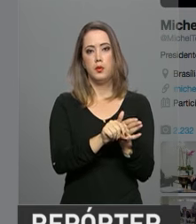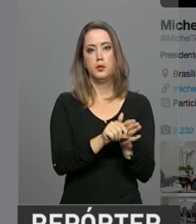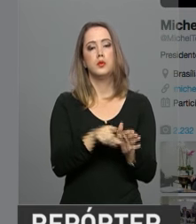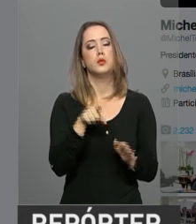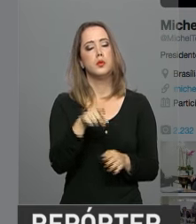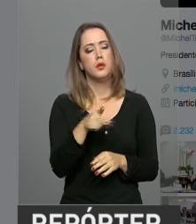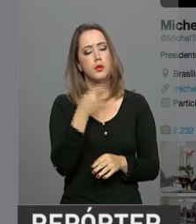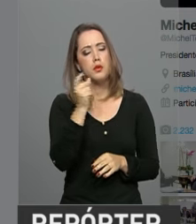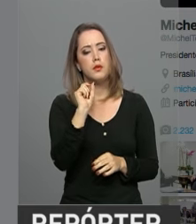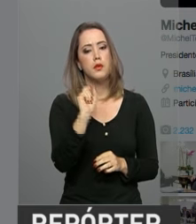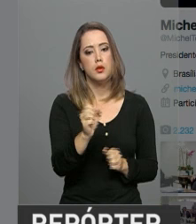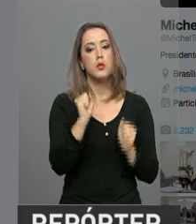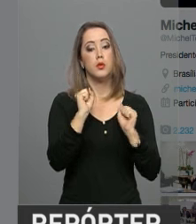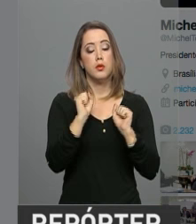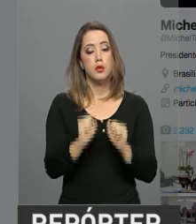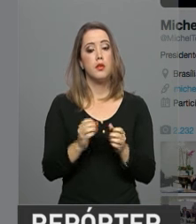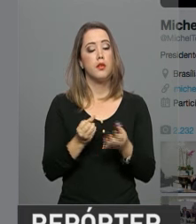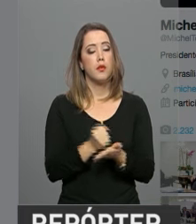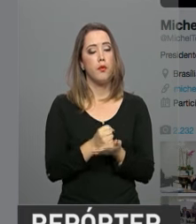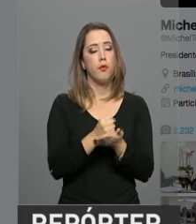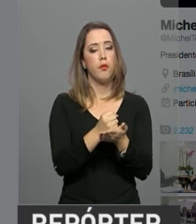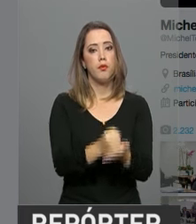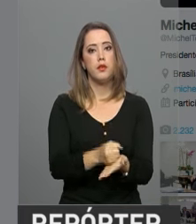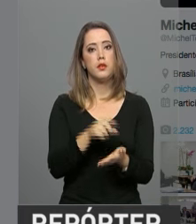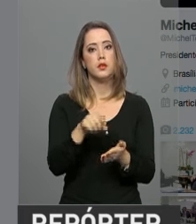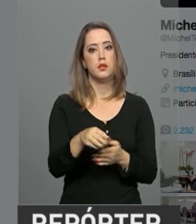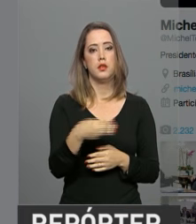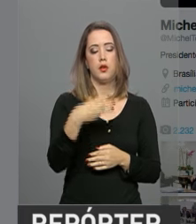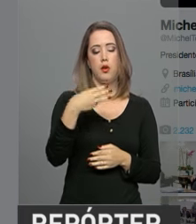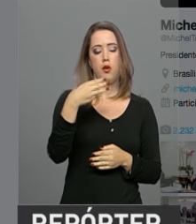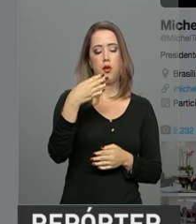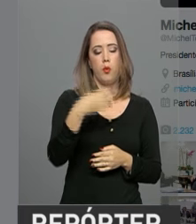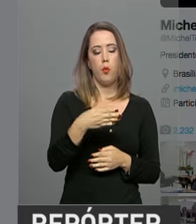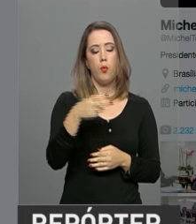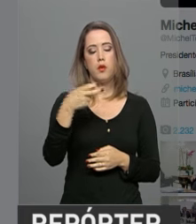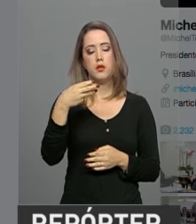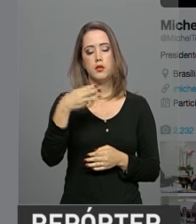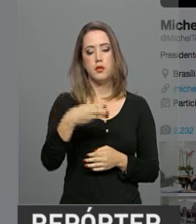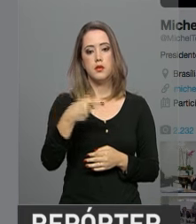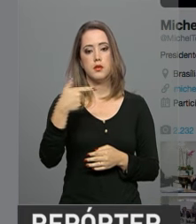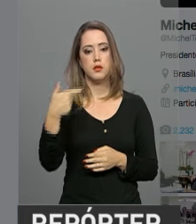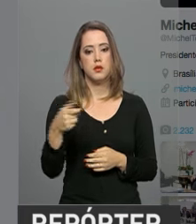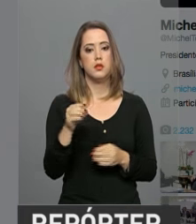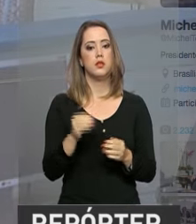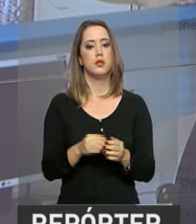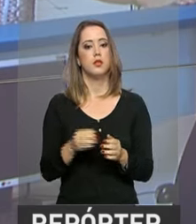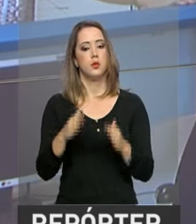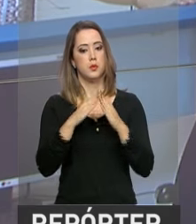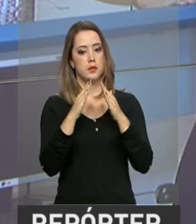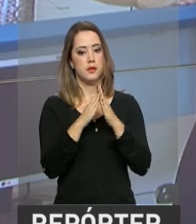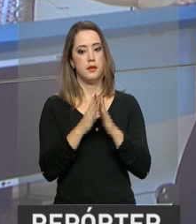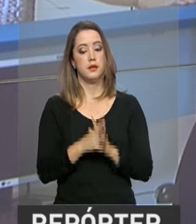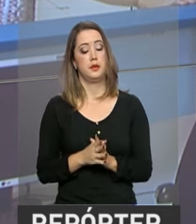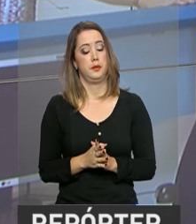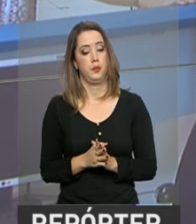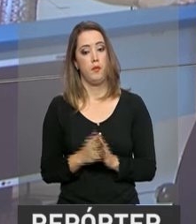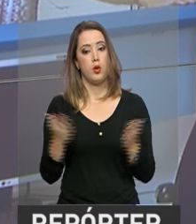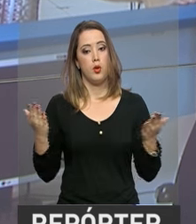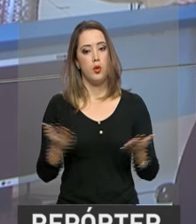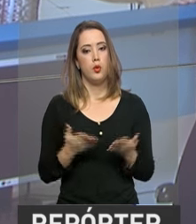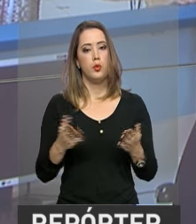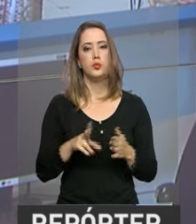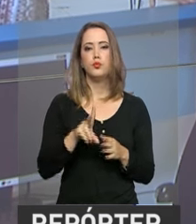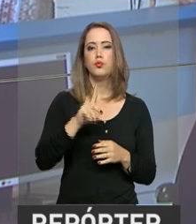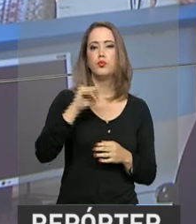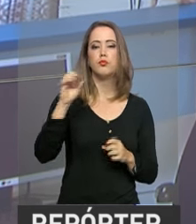a entrega de 432 moradias nessa terça-feira no Mato Grosso do Sul. E hoje é o dia mundial